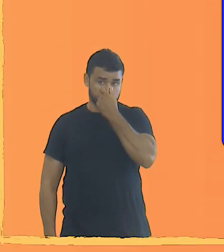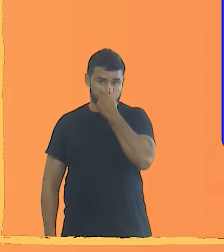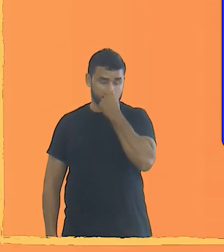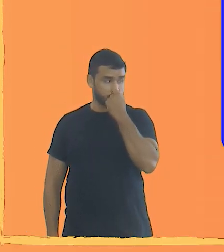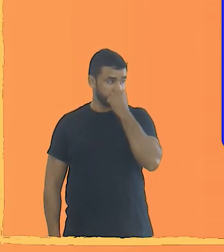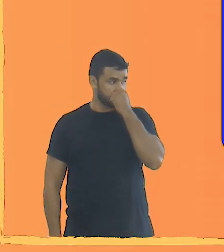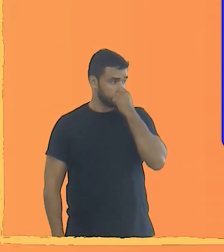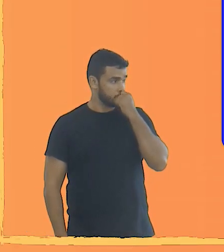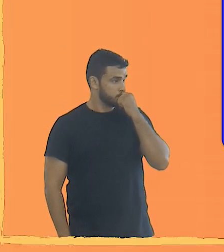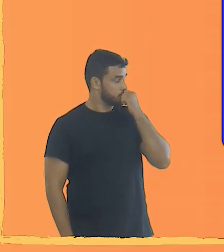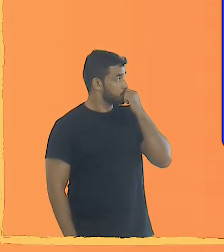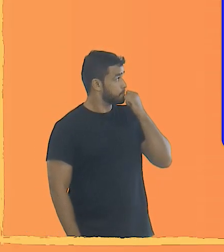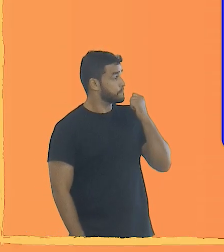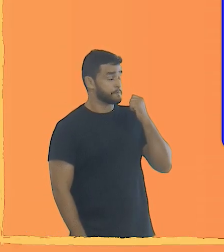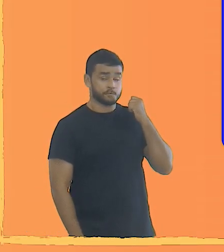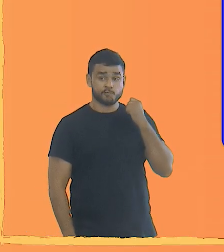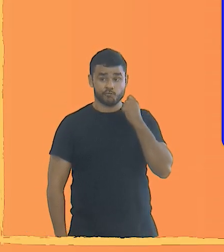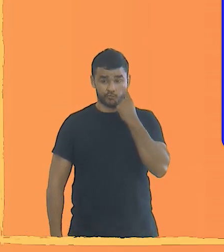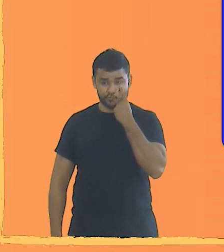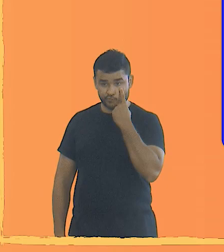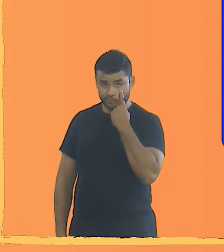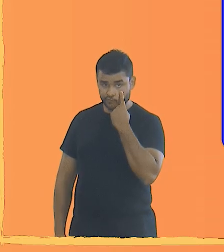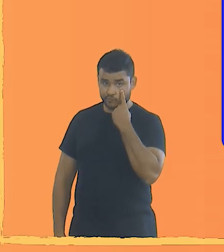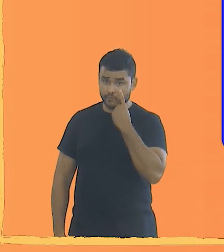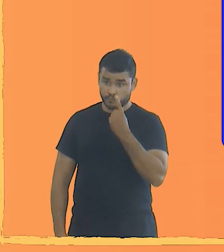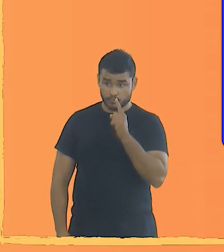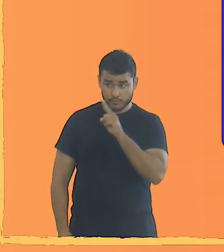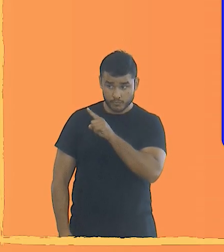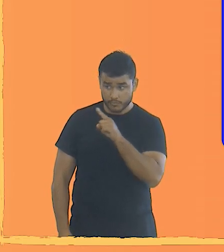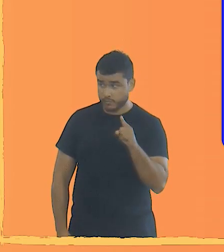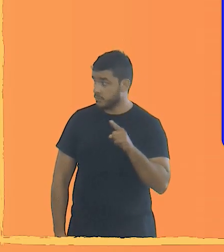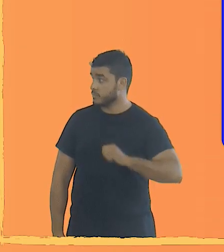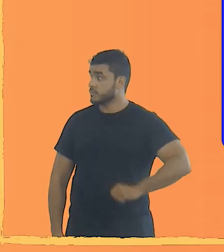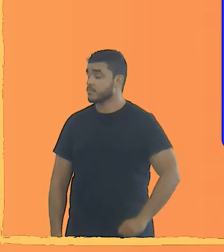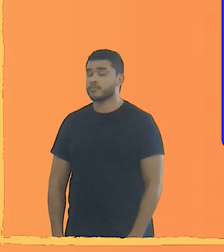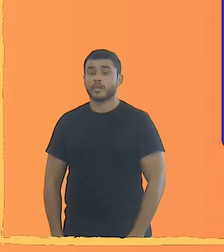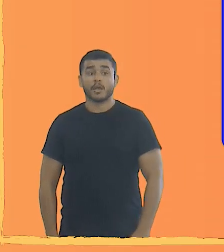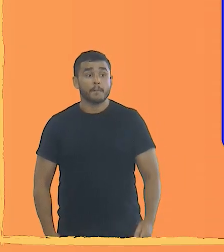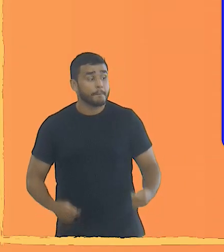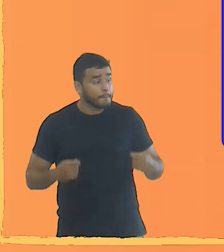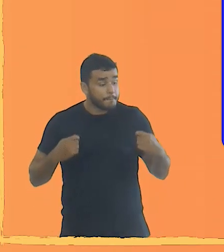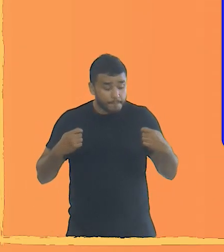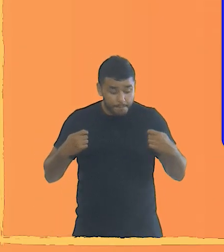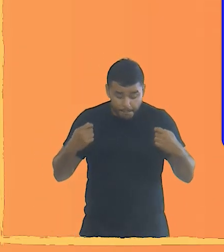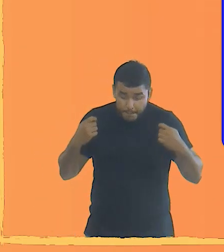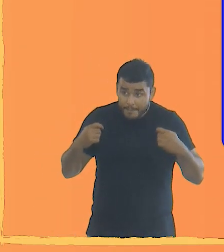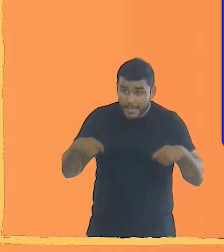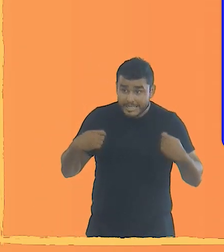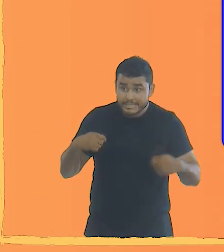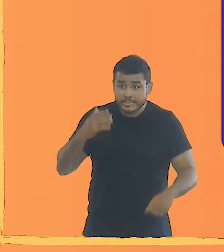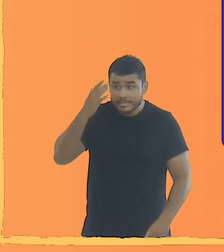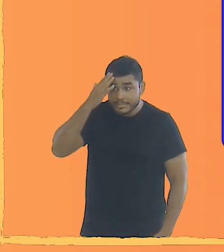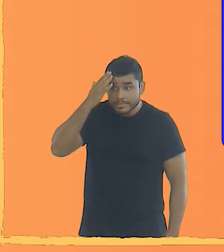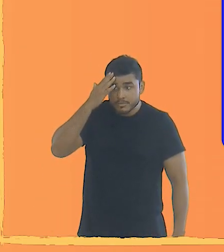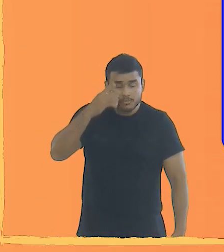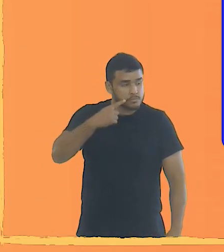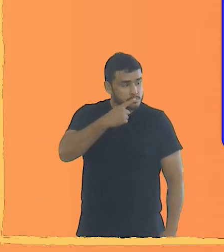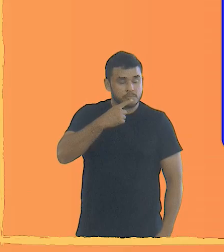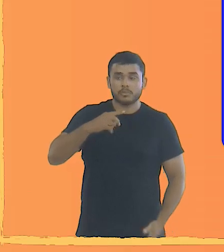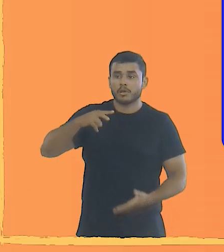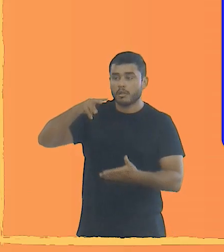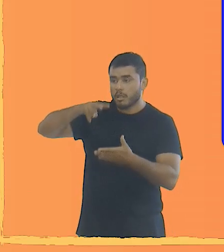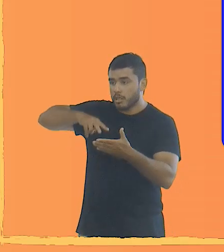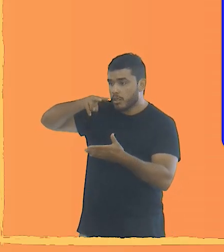gente, que é importantíssima, que é fundamental. É a gente perceber que ao longo da nossa leitura,